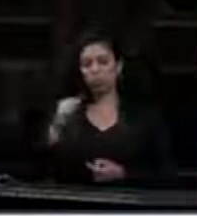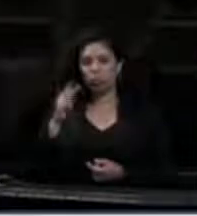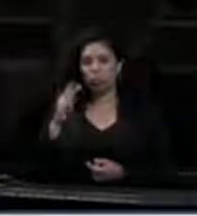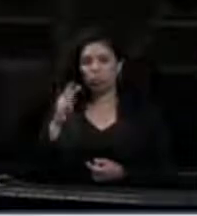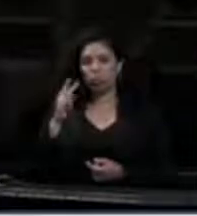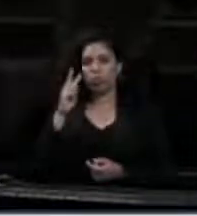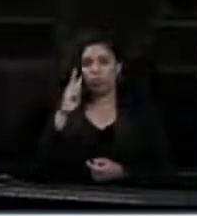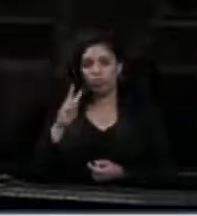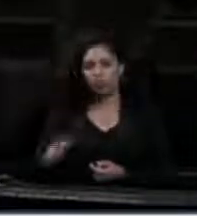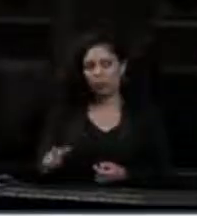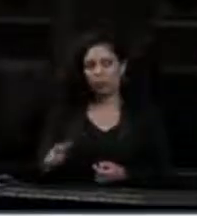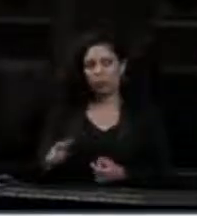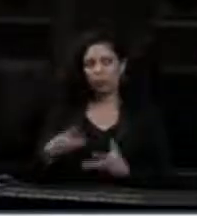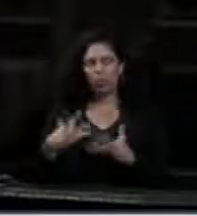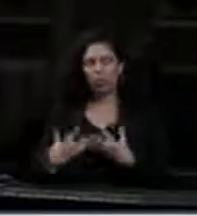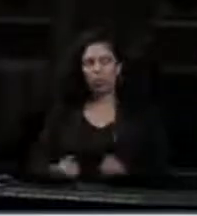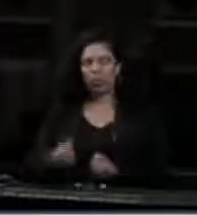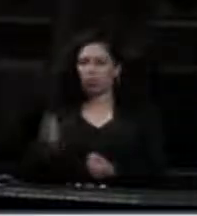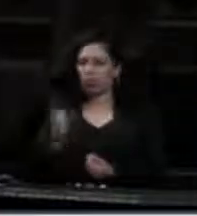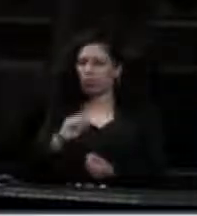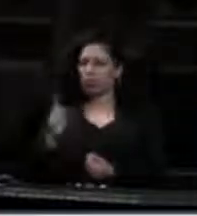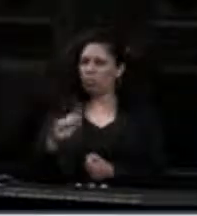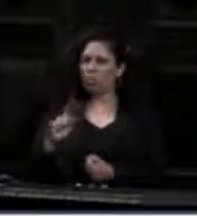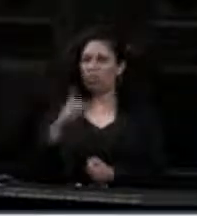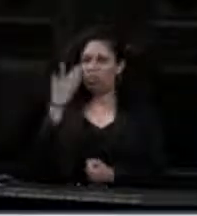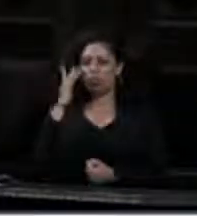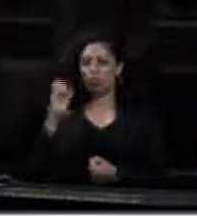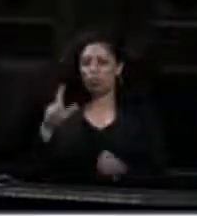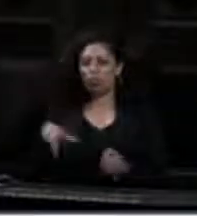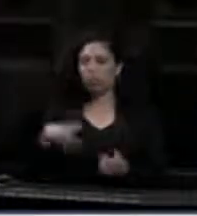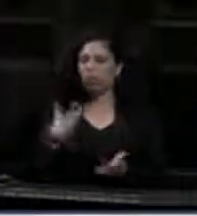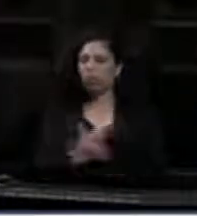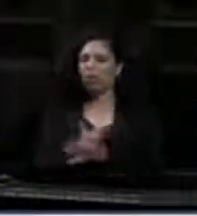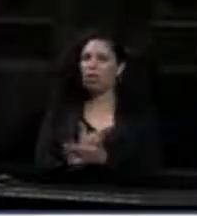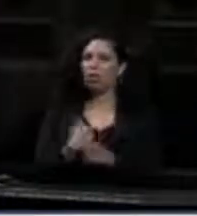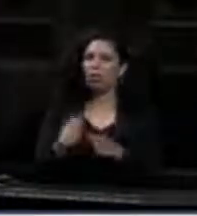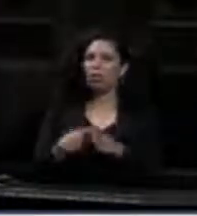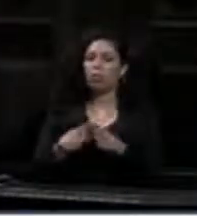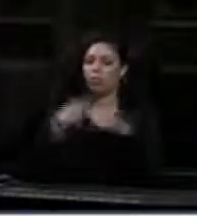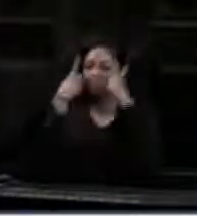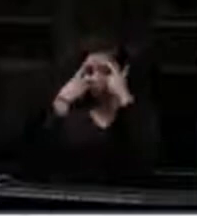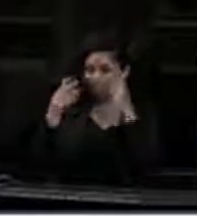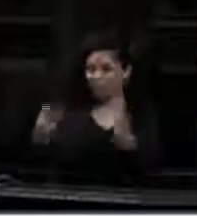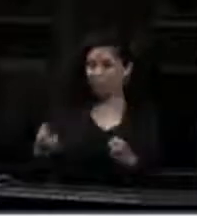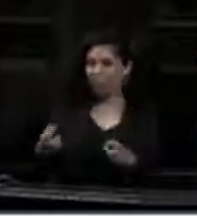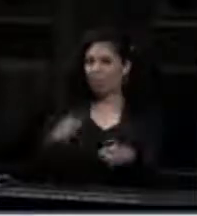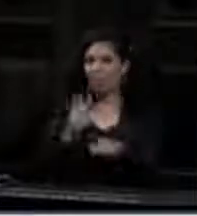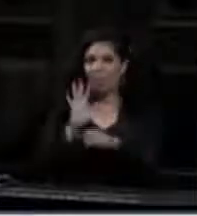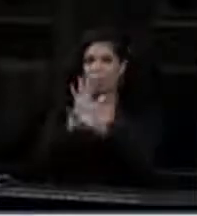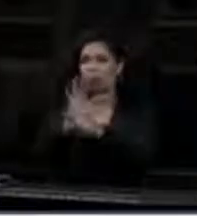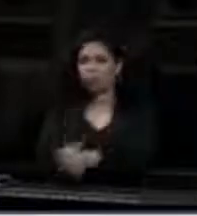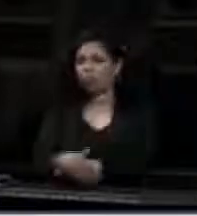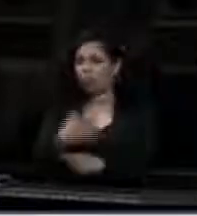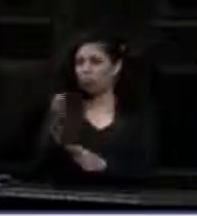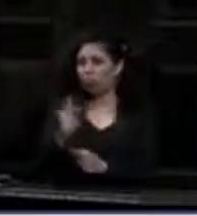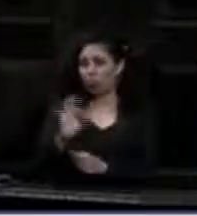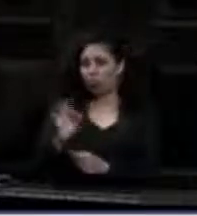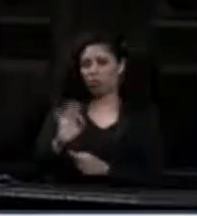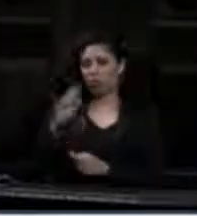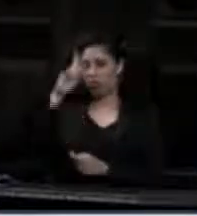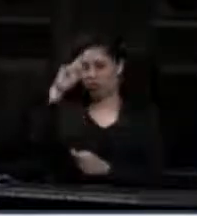repelimos de pronto porque a violência não é a forma de se